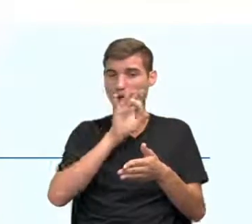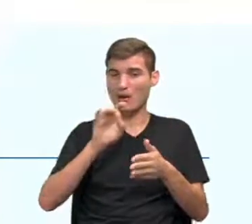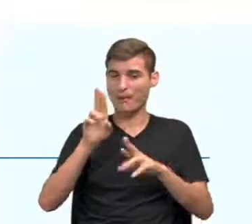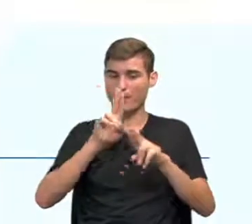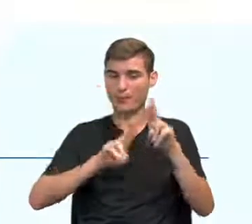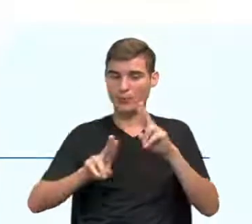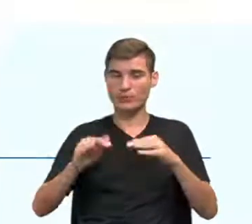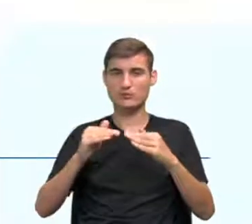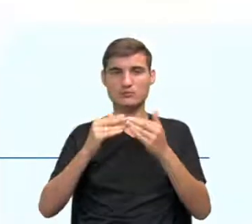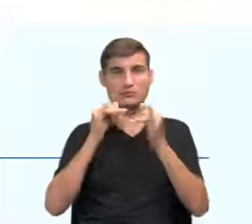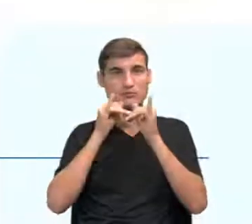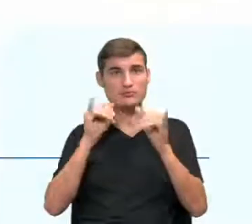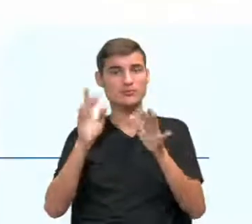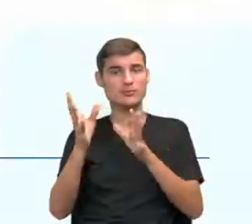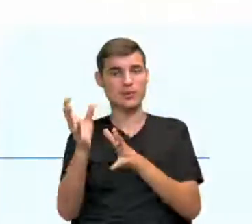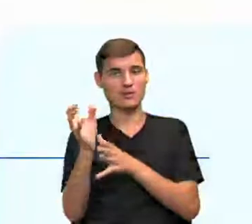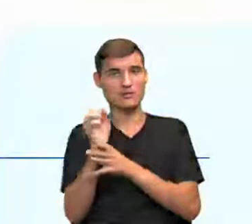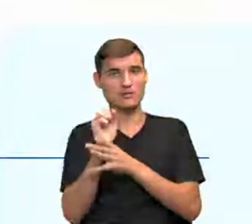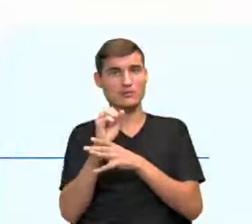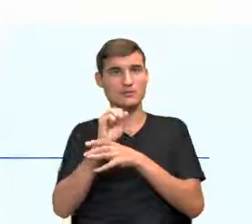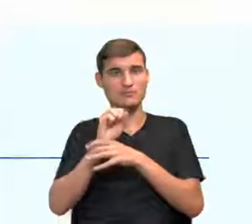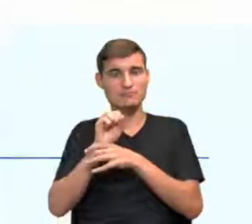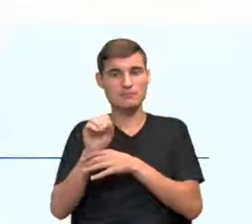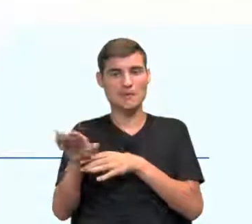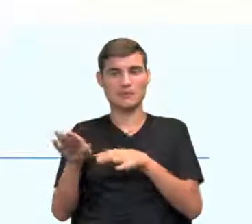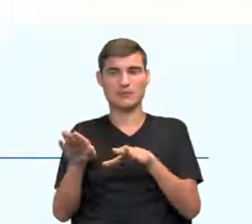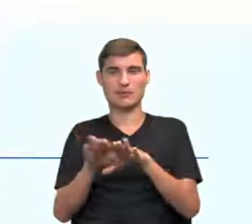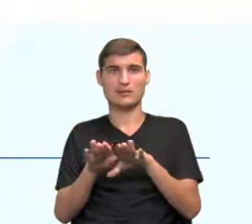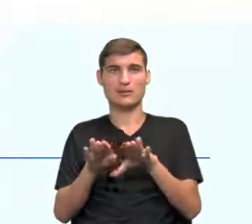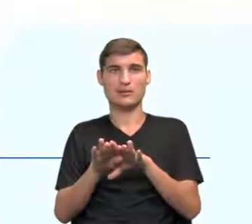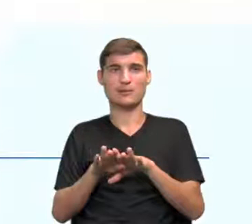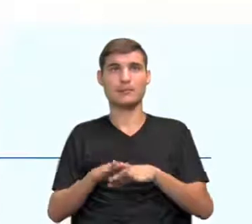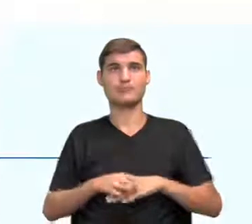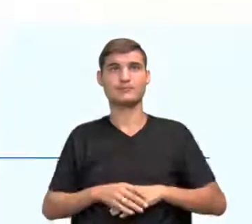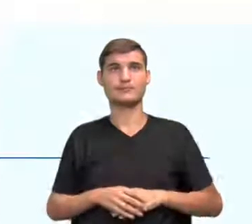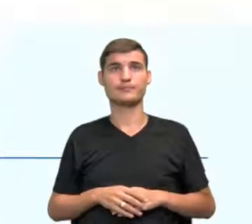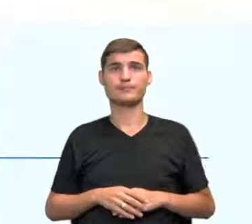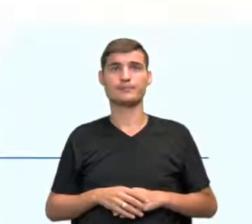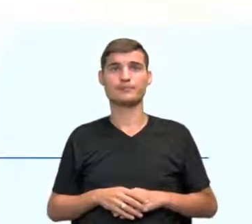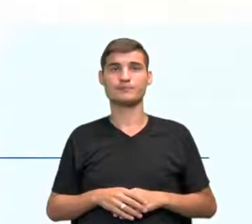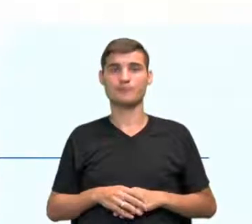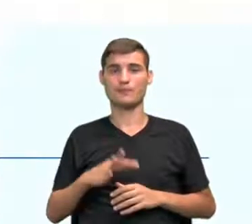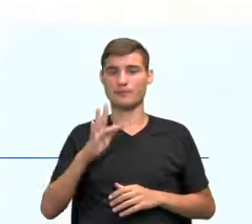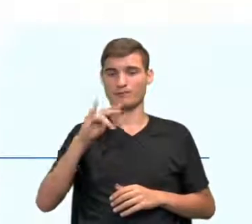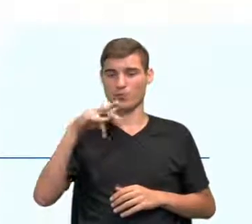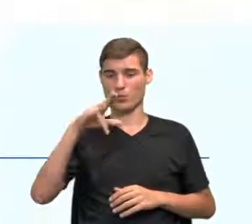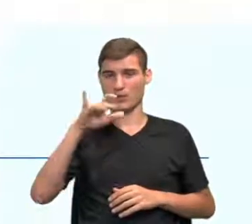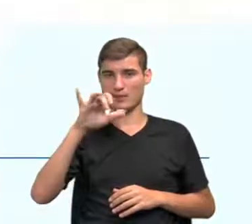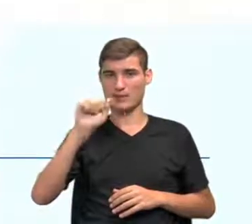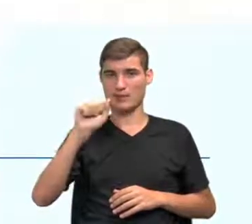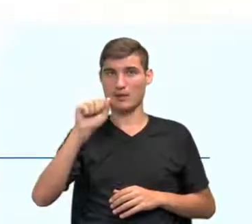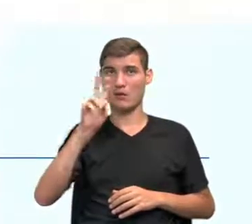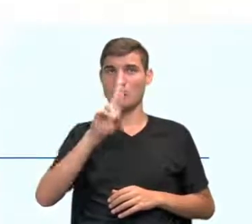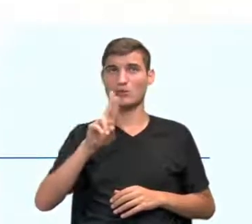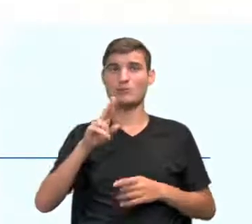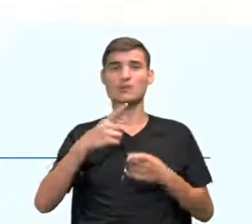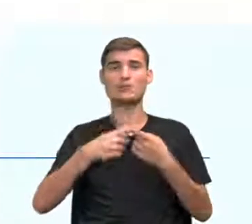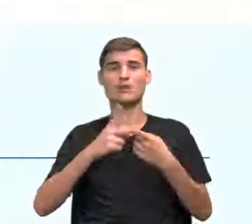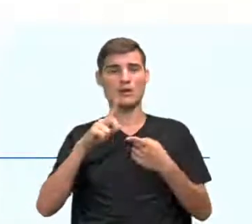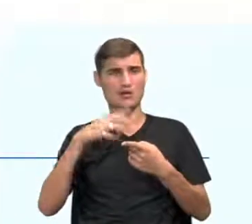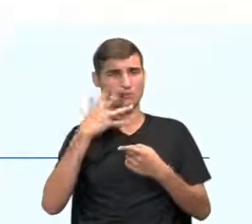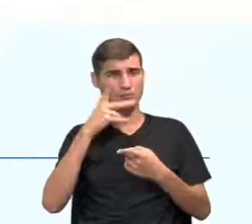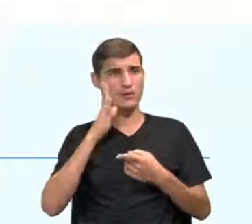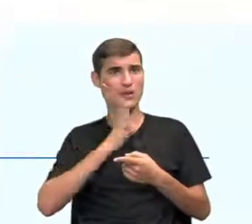ser transmitida e recebida. E o espectro eletromagnético, espectro de frequência. Olha como é bonito